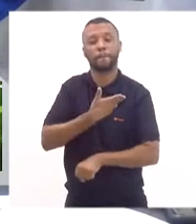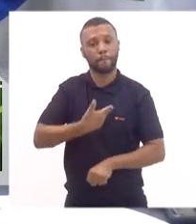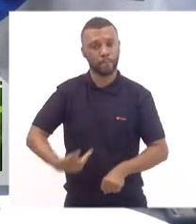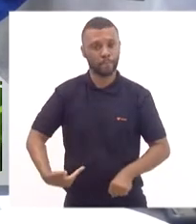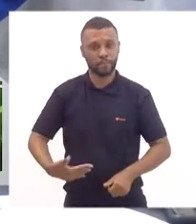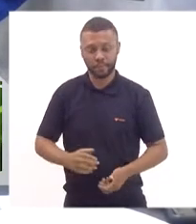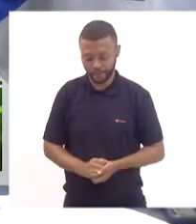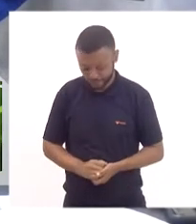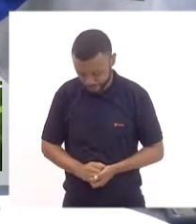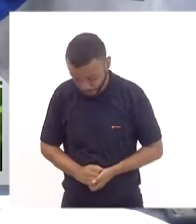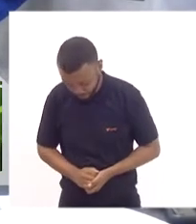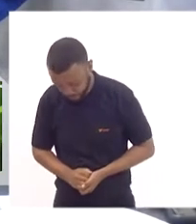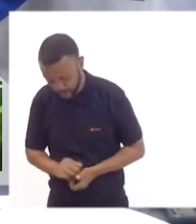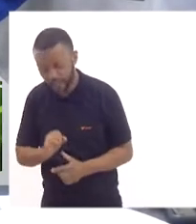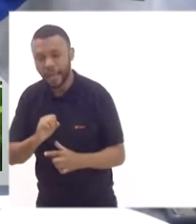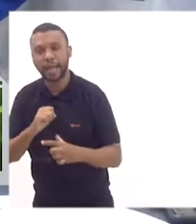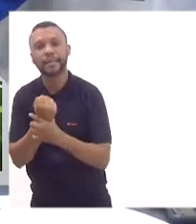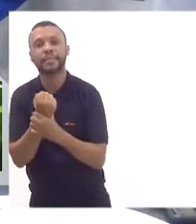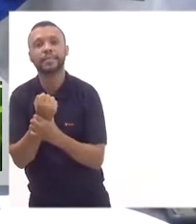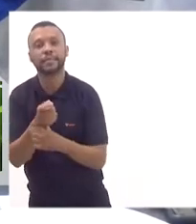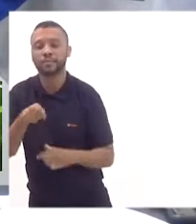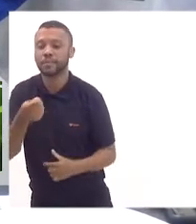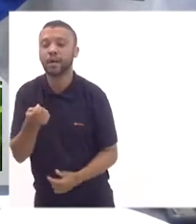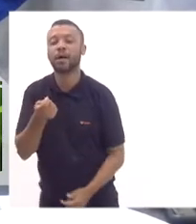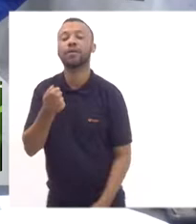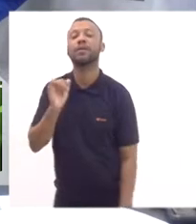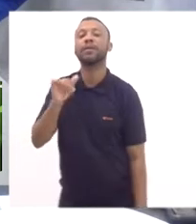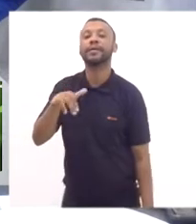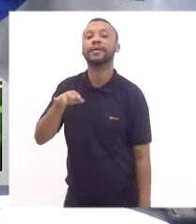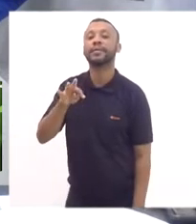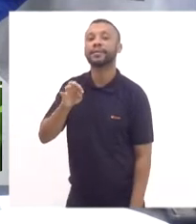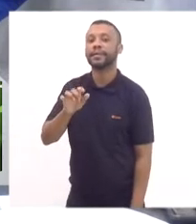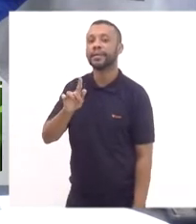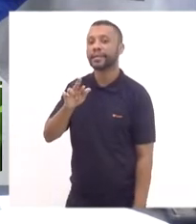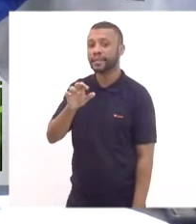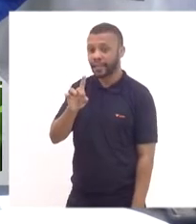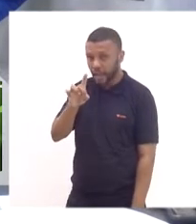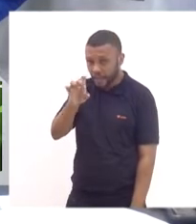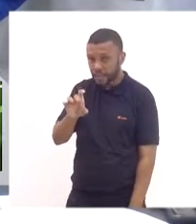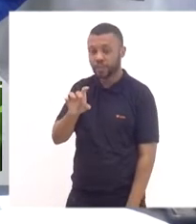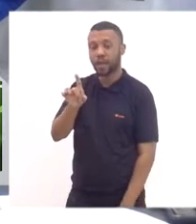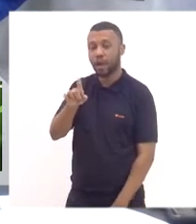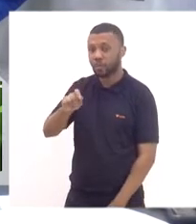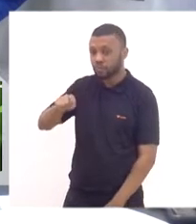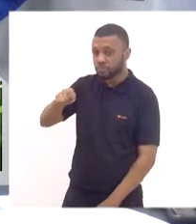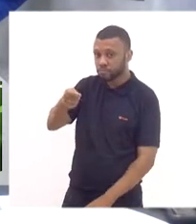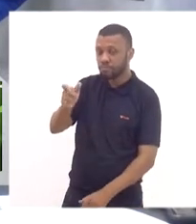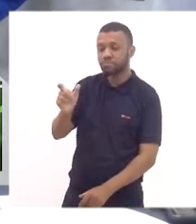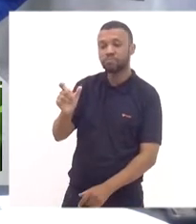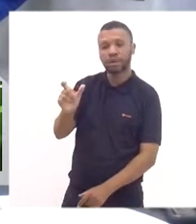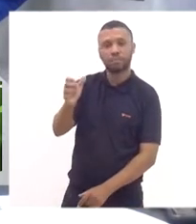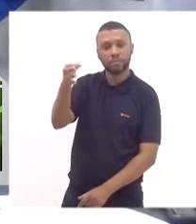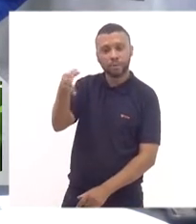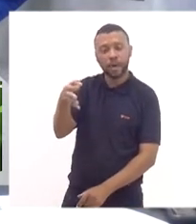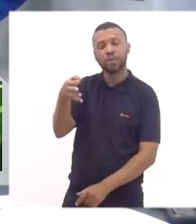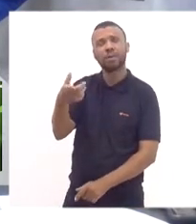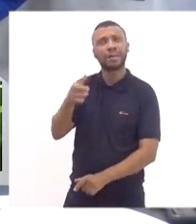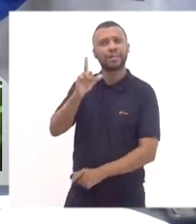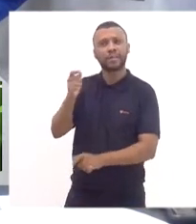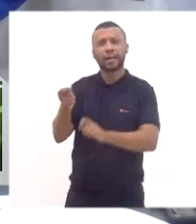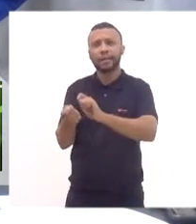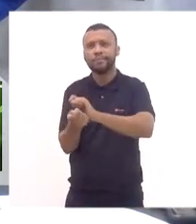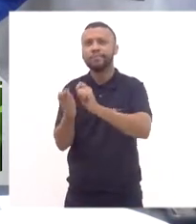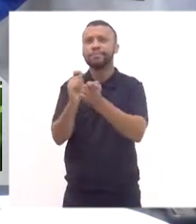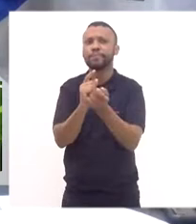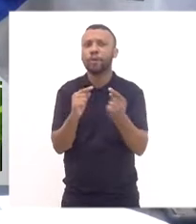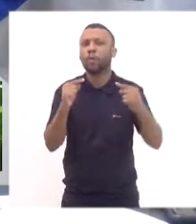Essa integridade é um nome que está sendo adotado formalmente, antes também foi conformidade, e